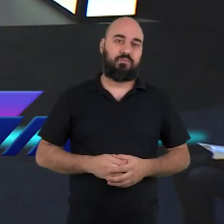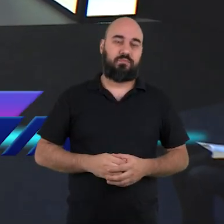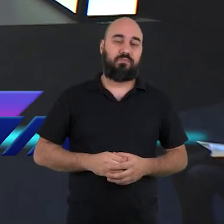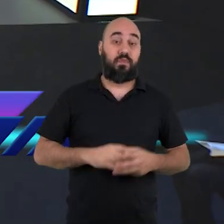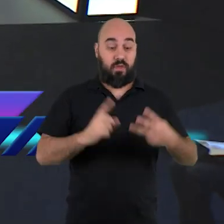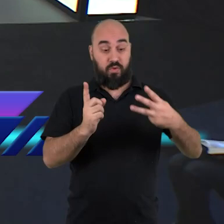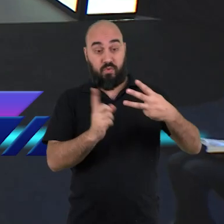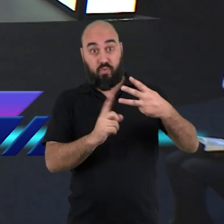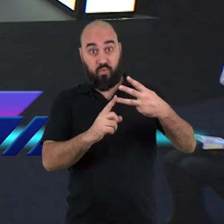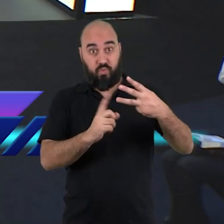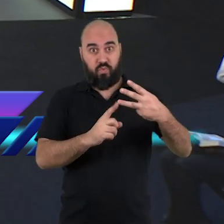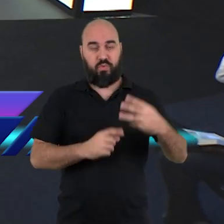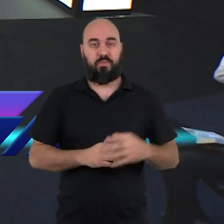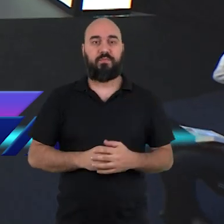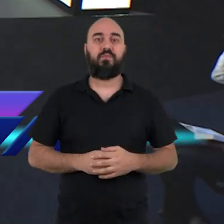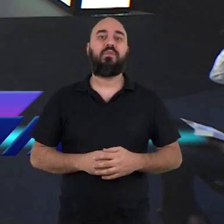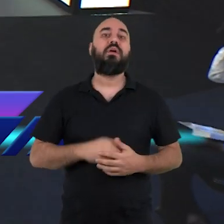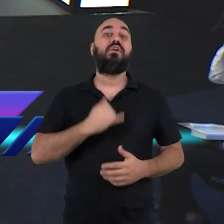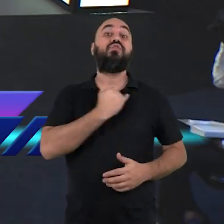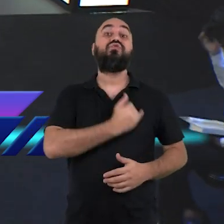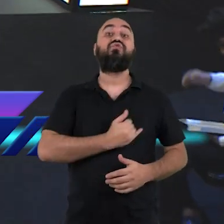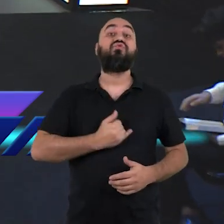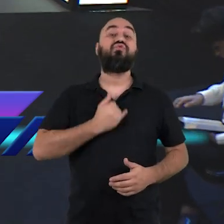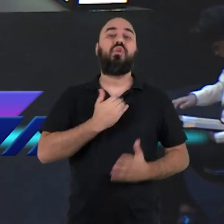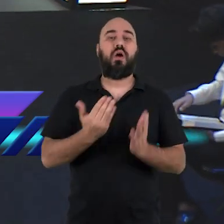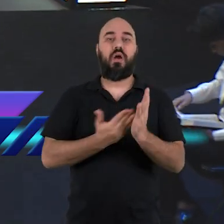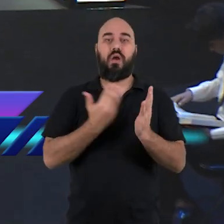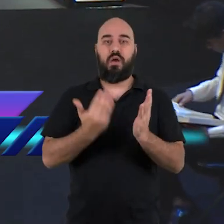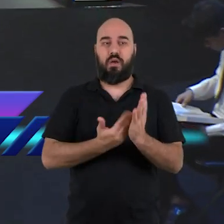o livro de João.